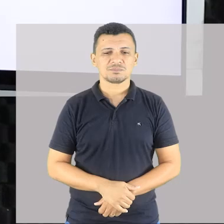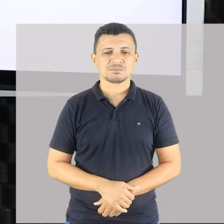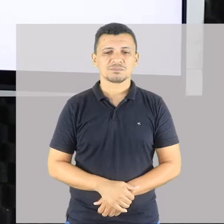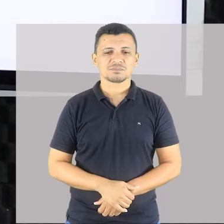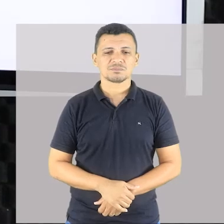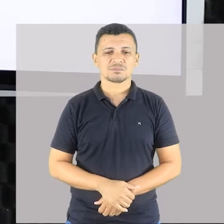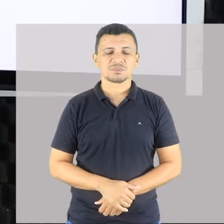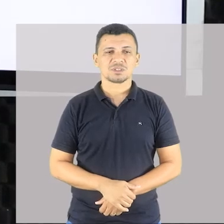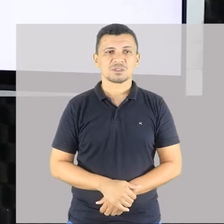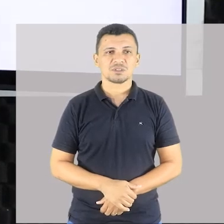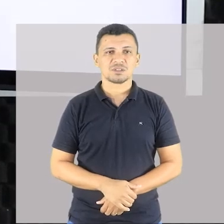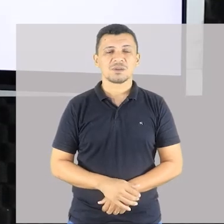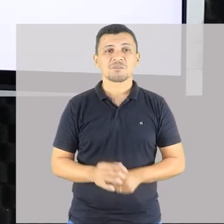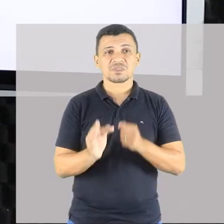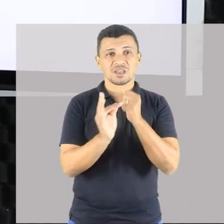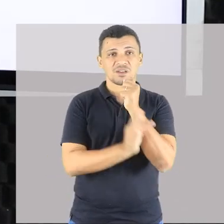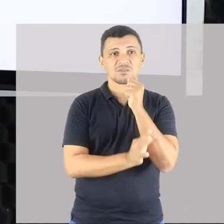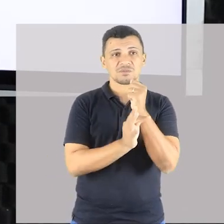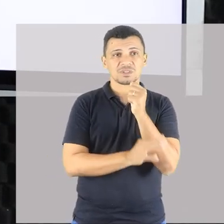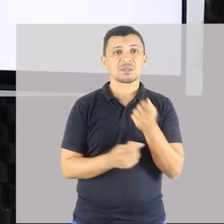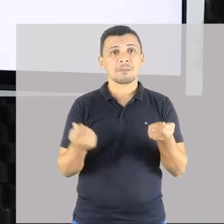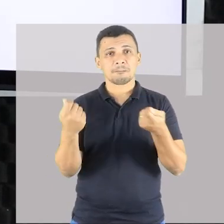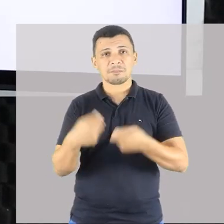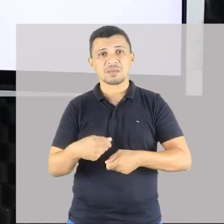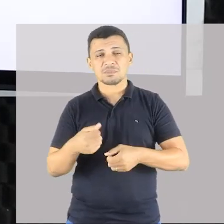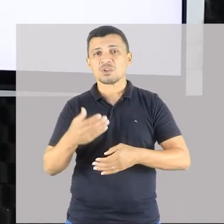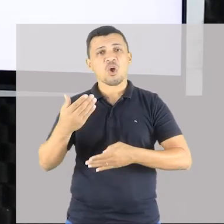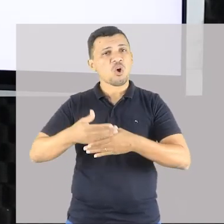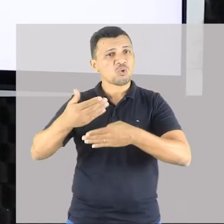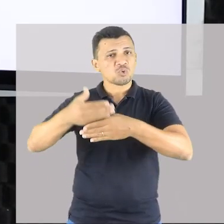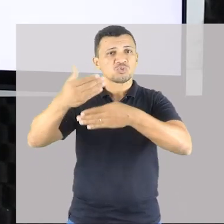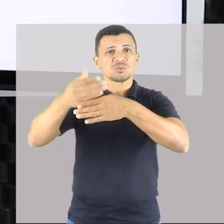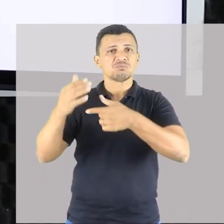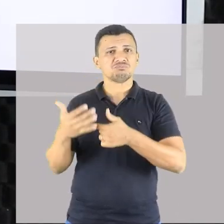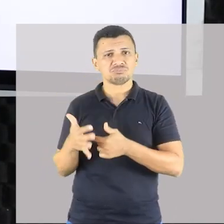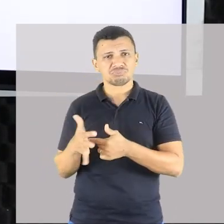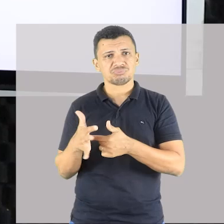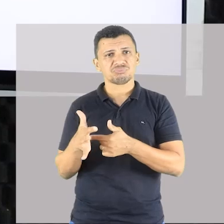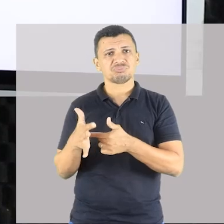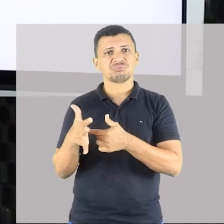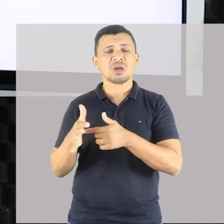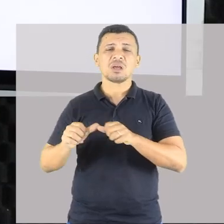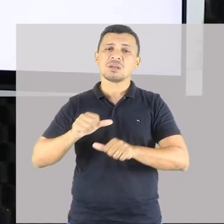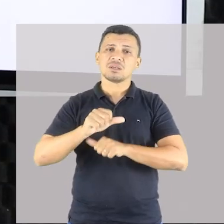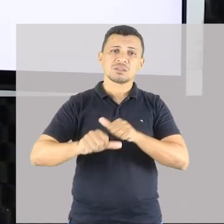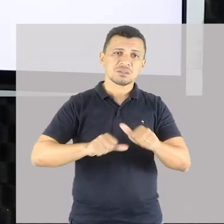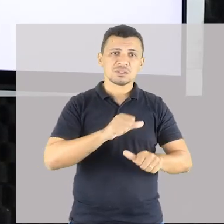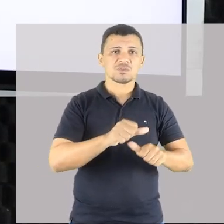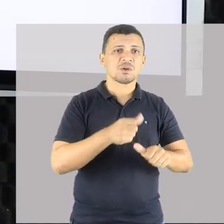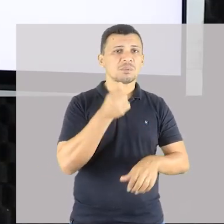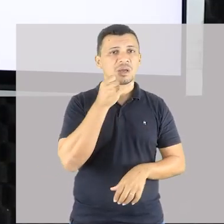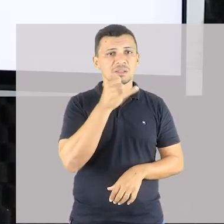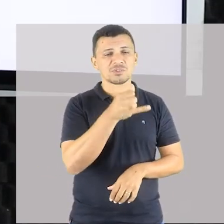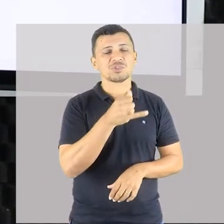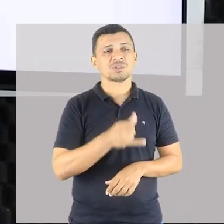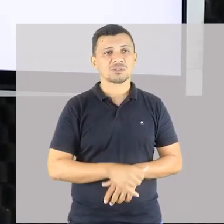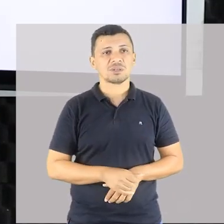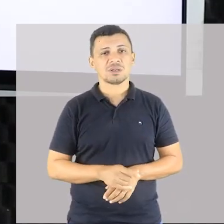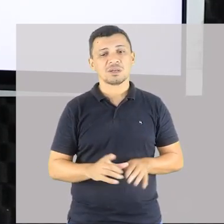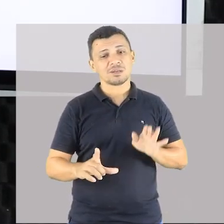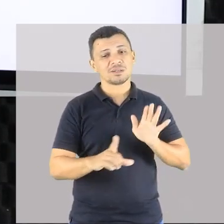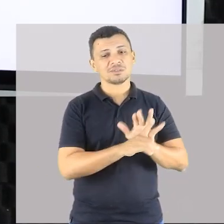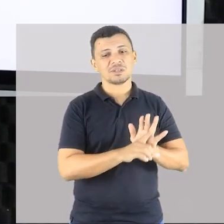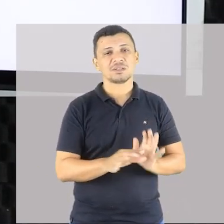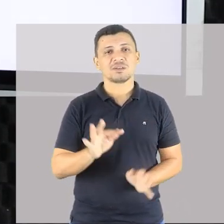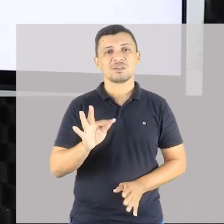A lei da física que permite a construção de geradores que transformam outras formas de energia em energia elétrica é a lei de